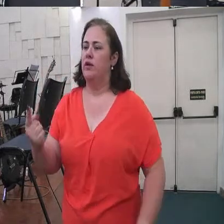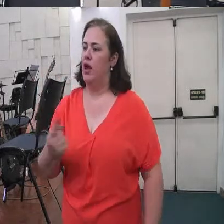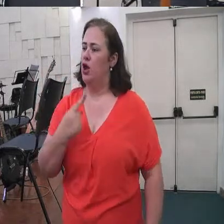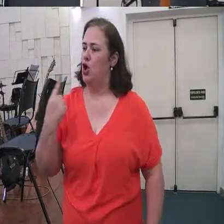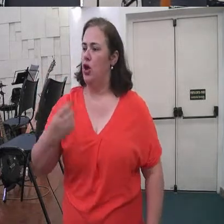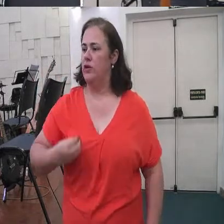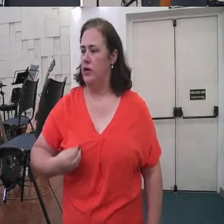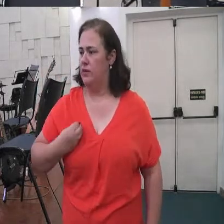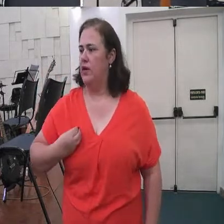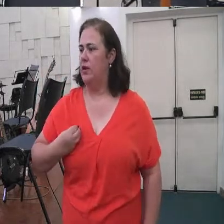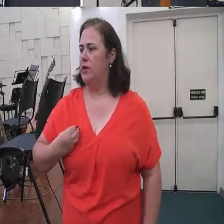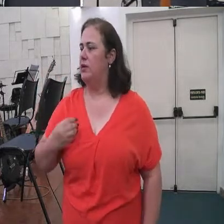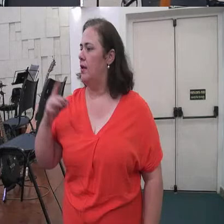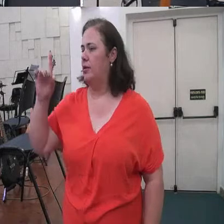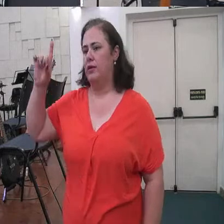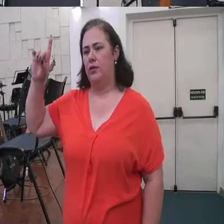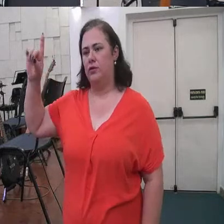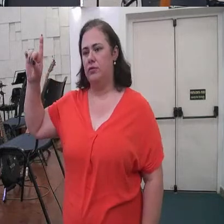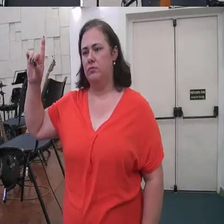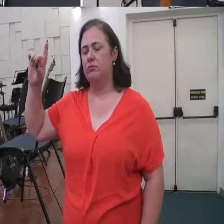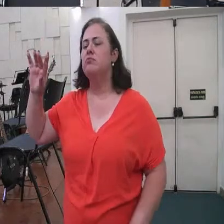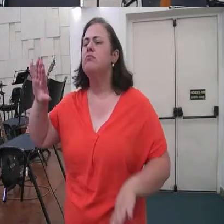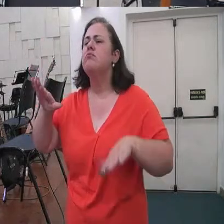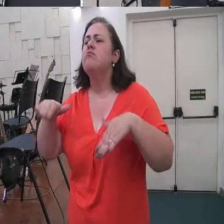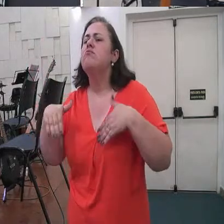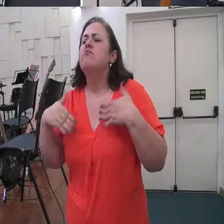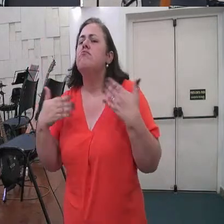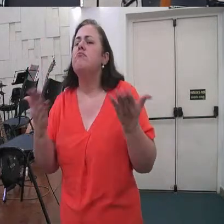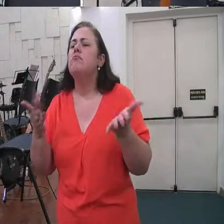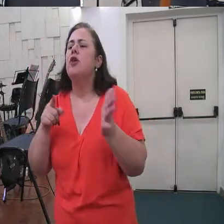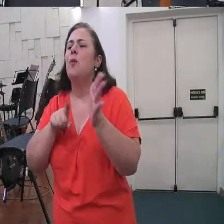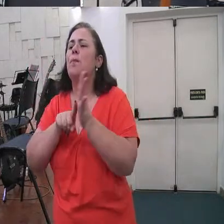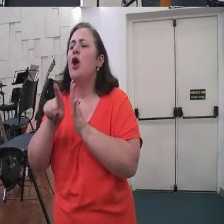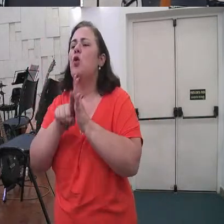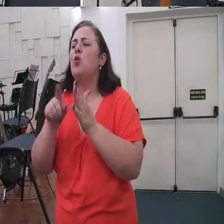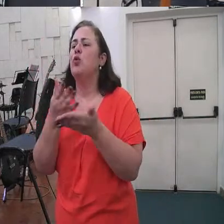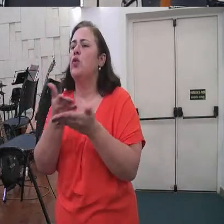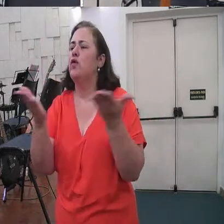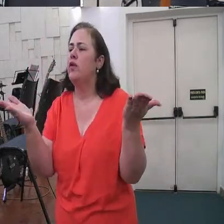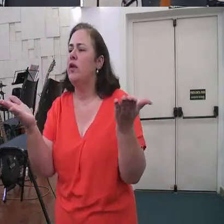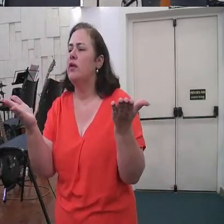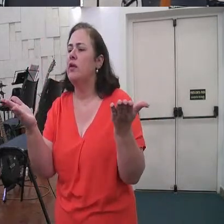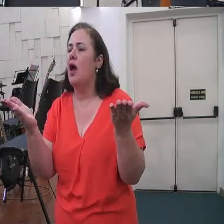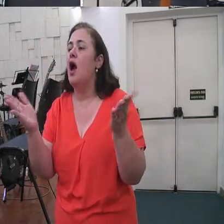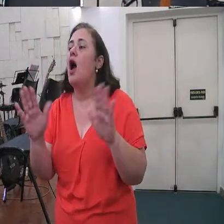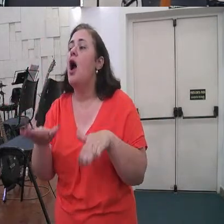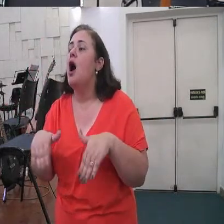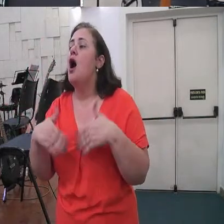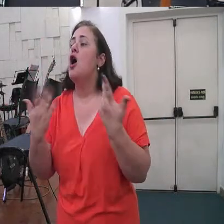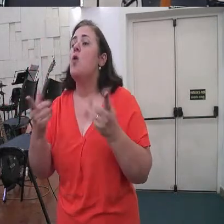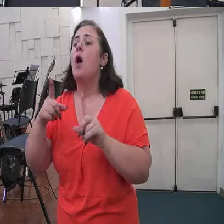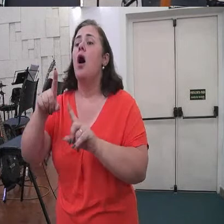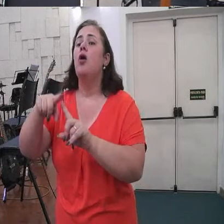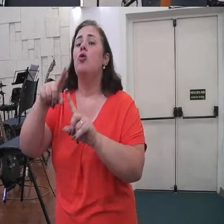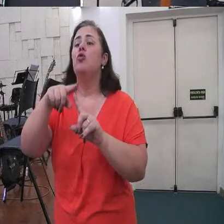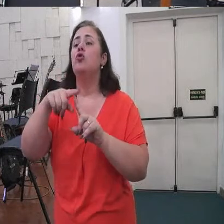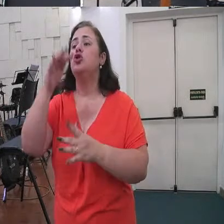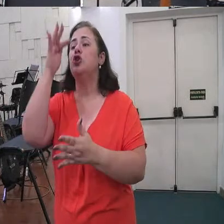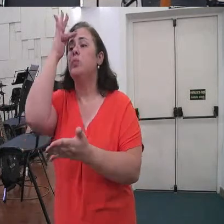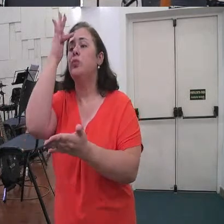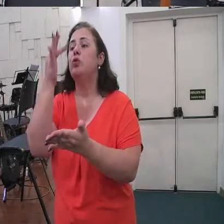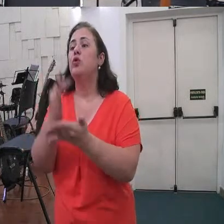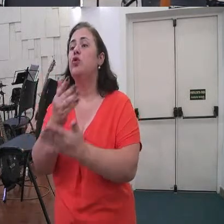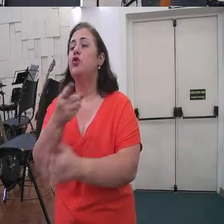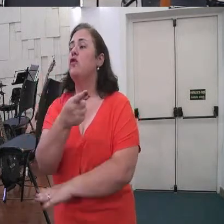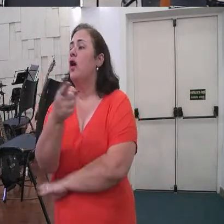Você que nos visita, talvez você seja de uma outra confissão religiosa. Você fez parte ou faz parte de uma outra